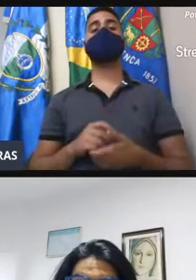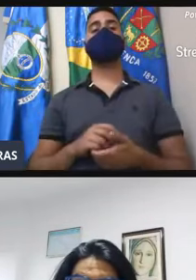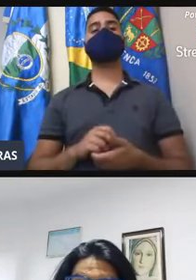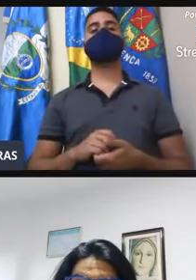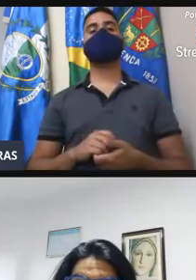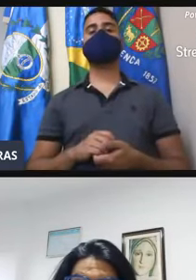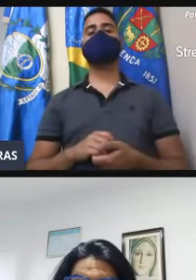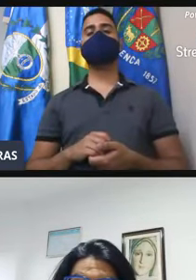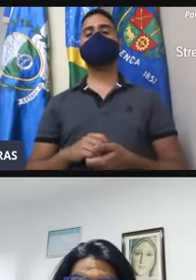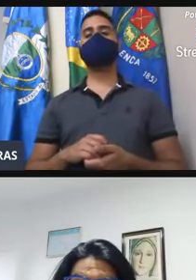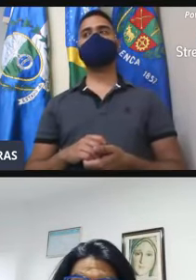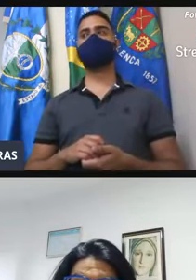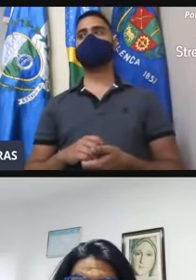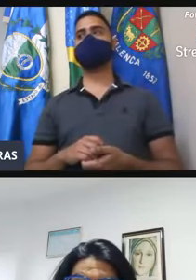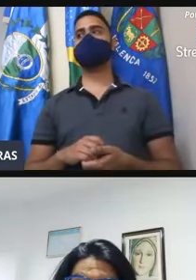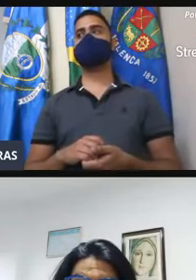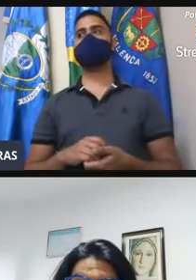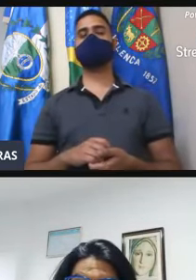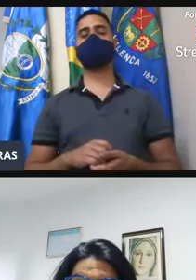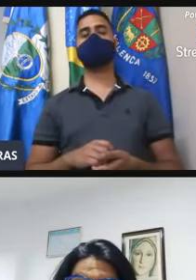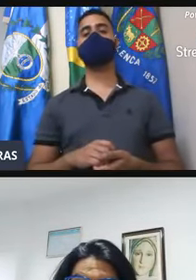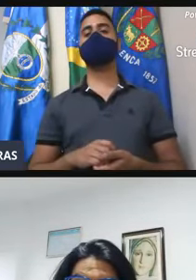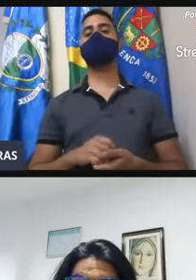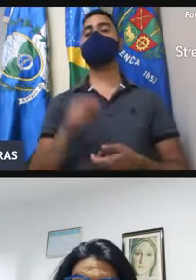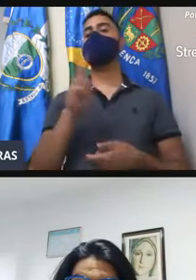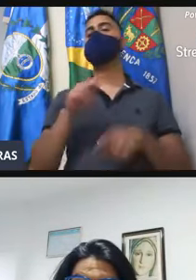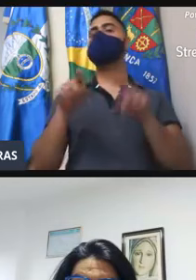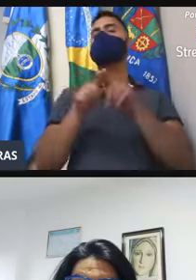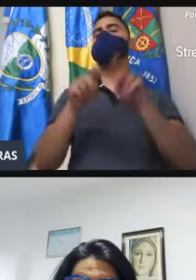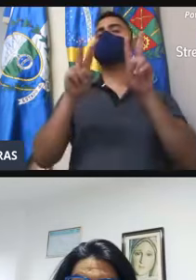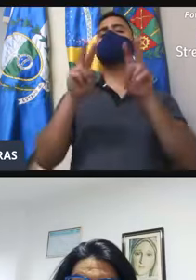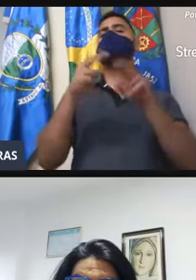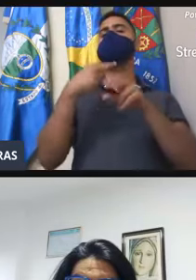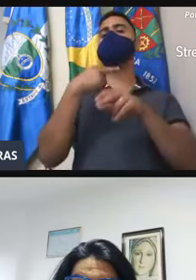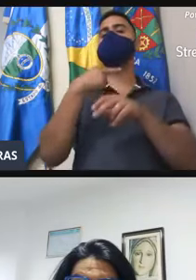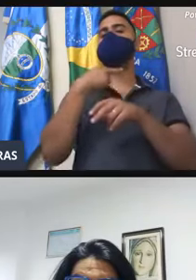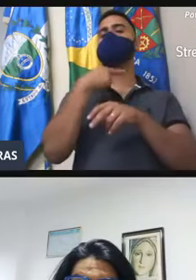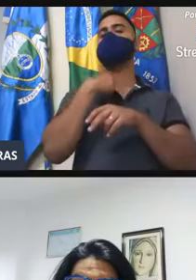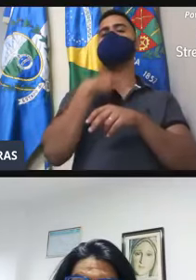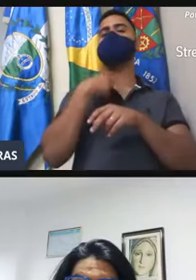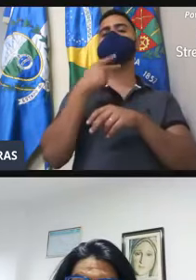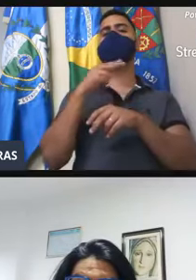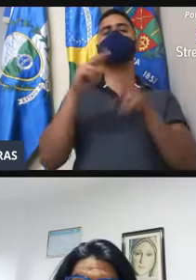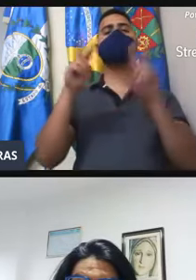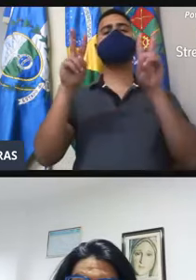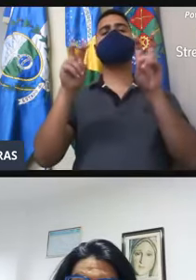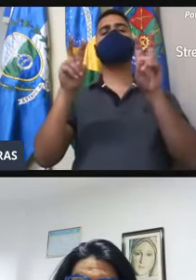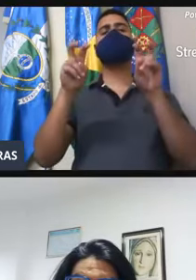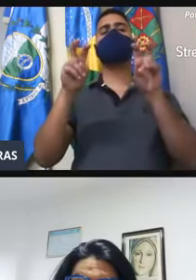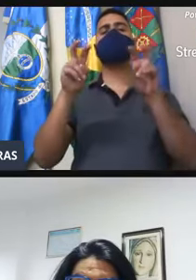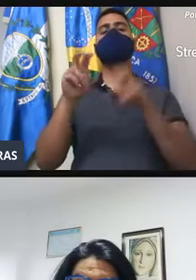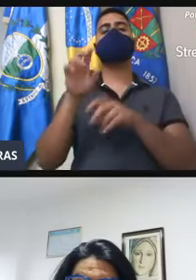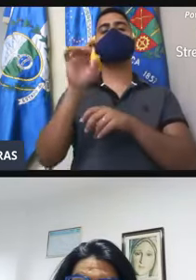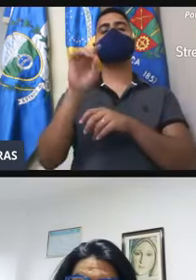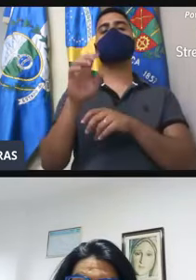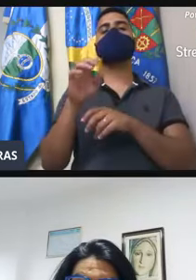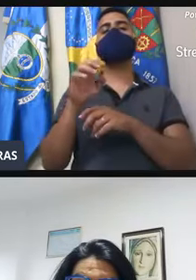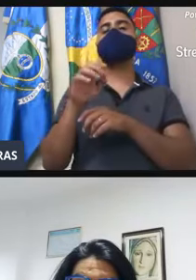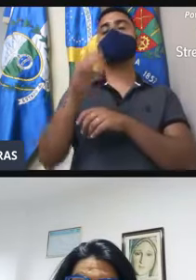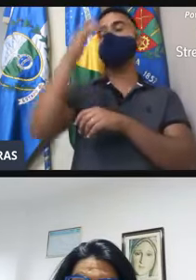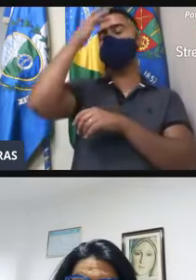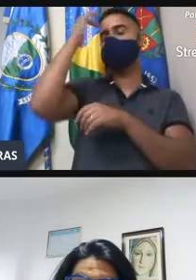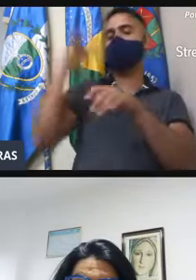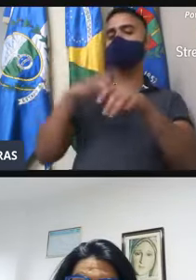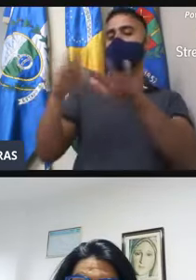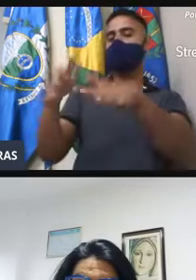uso muito o termo, a gente não pode tratar o assunto somente quando os refletores estão